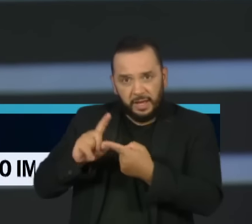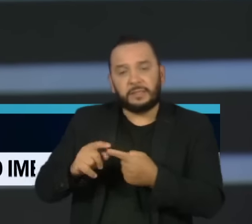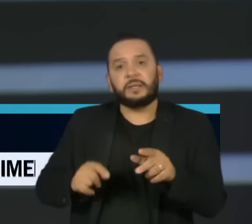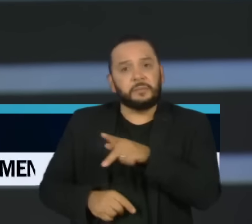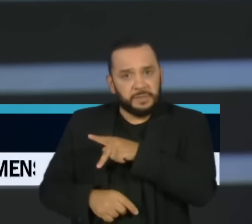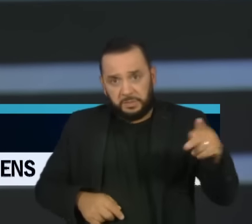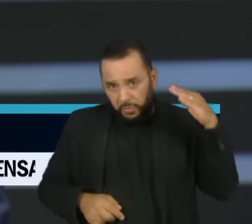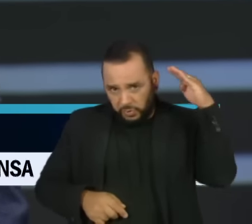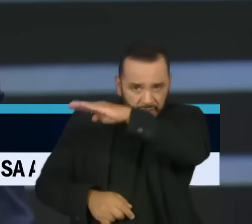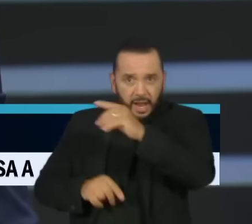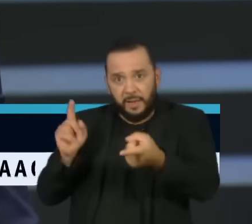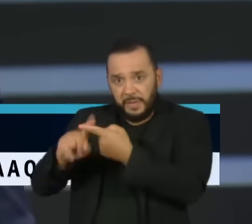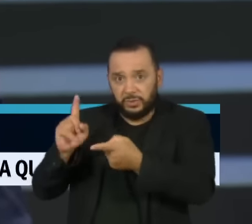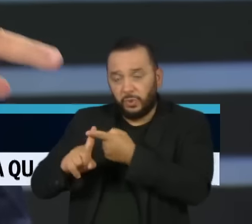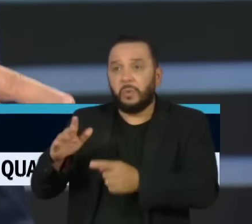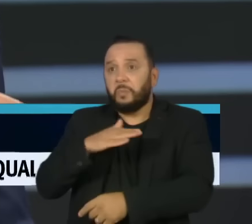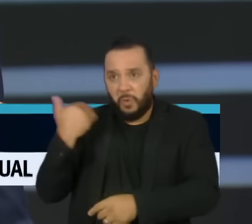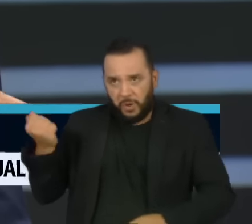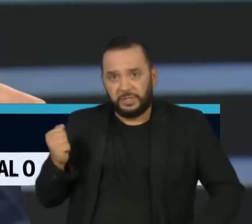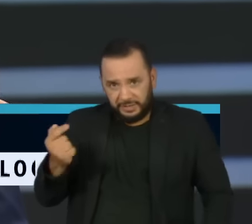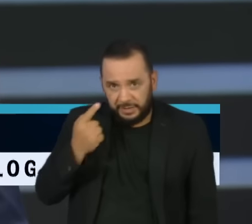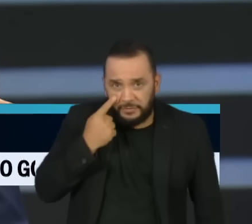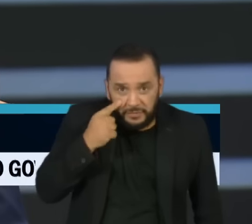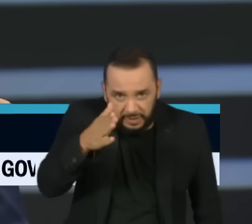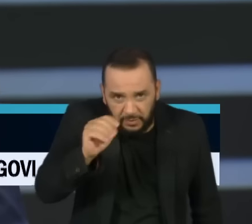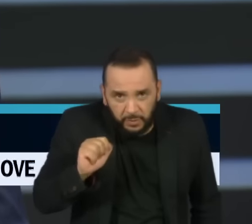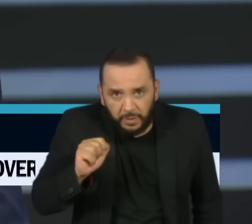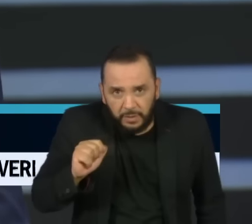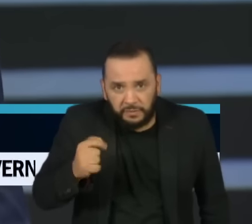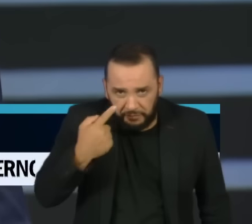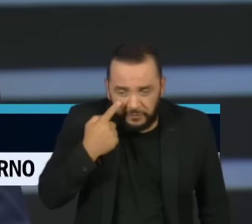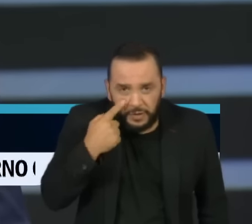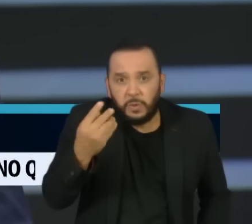República, Jair Bolsonaro, vocês ouviram há uns instantes atrás,